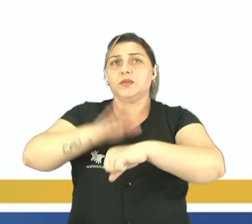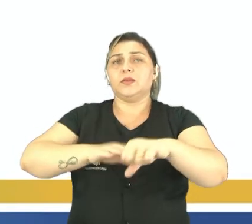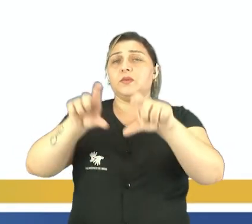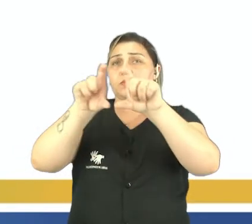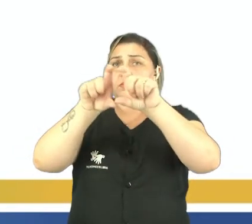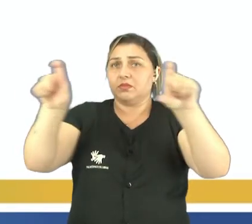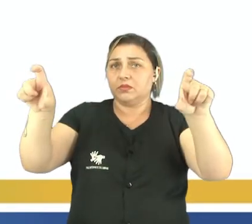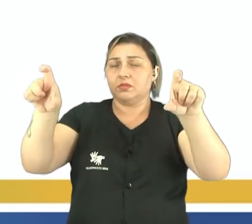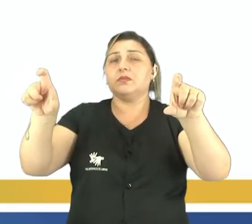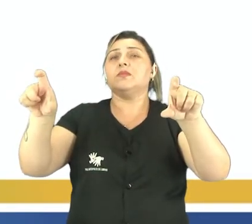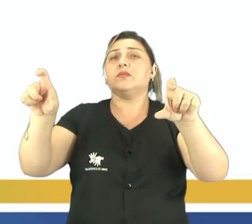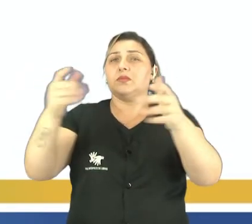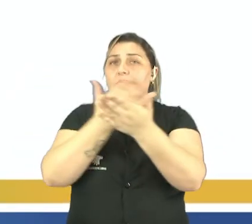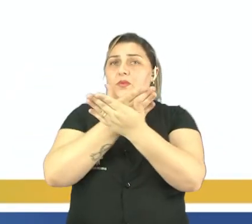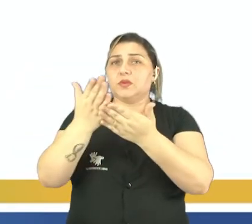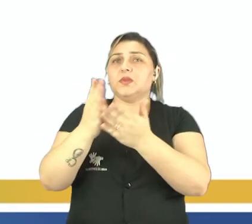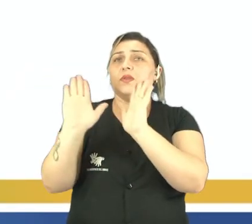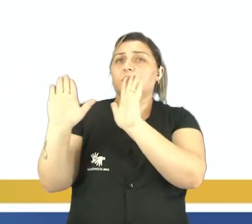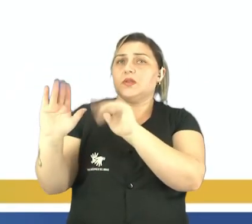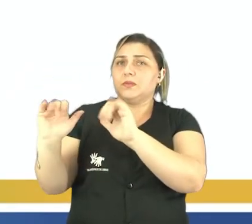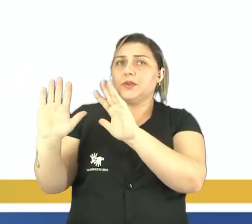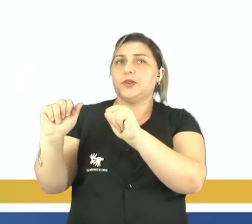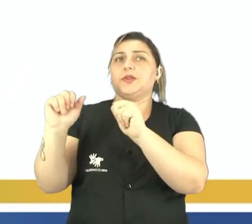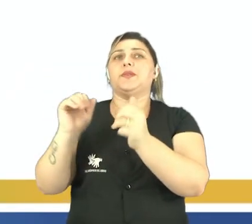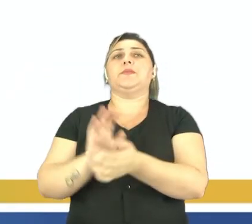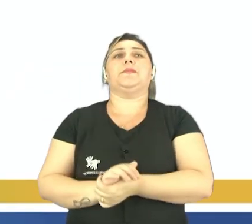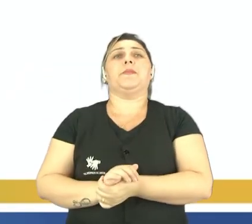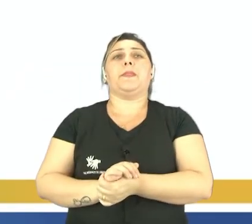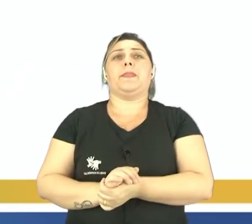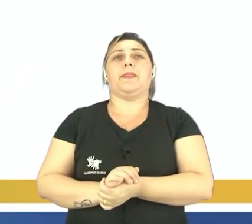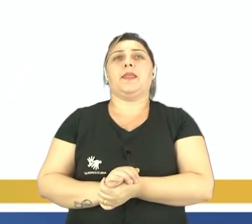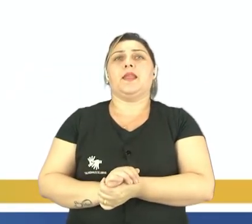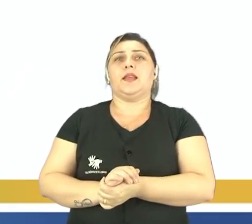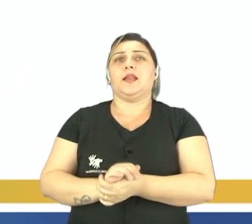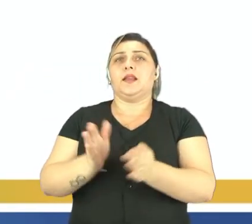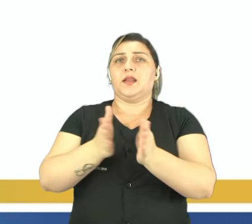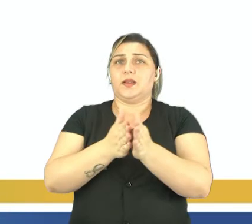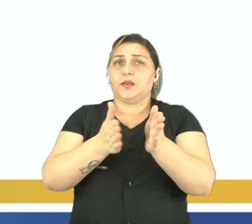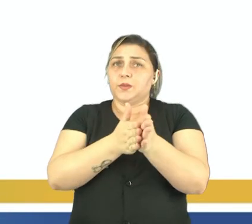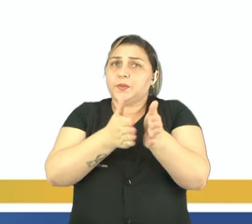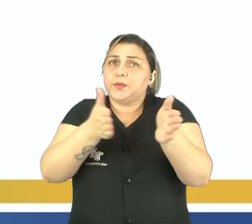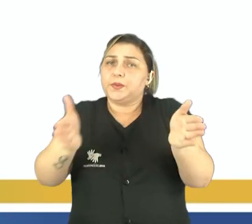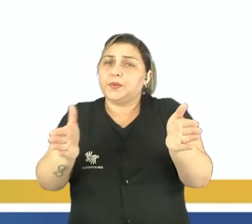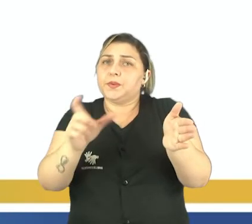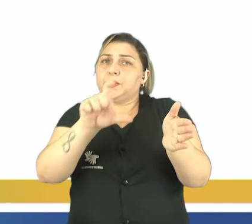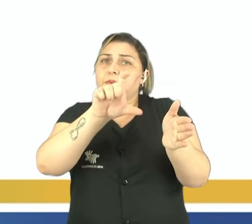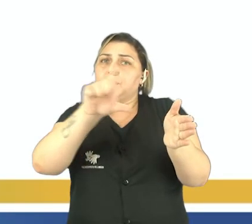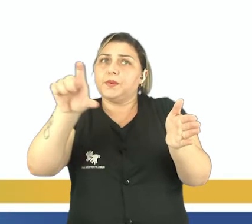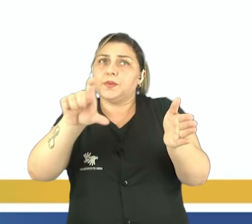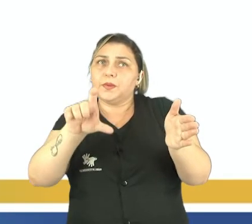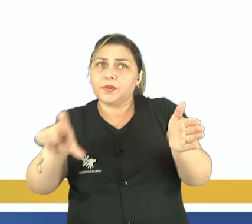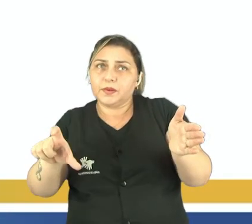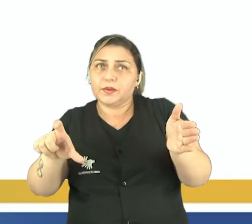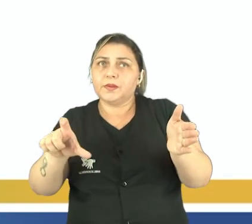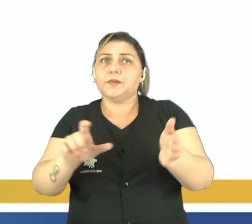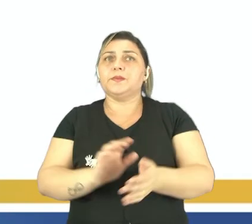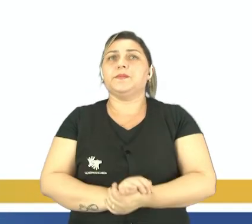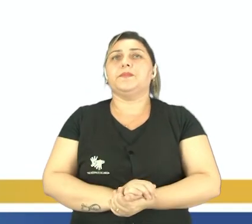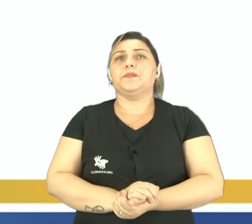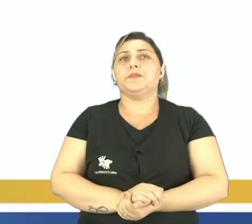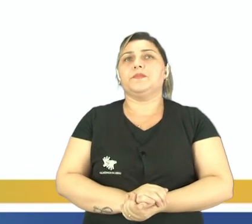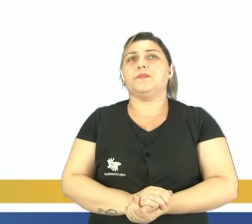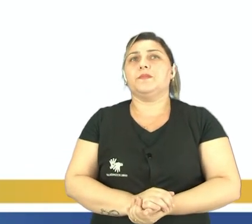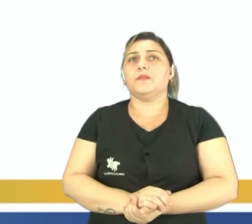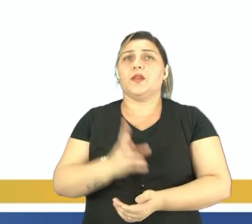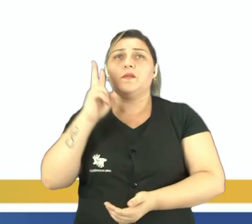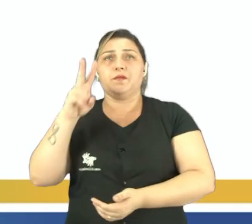da carta e despedida. No corpo da carta, dê espaço de início de cada parágrafo. Aqui